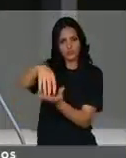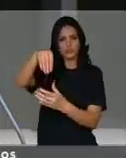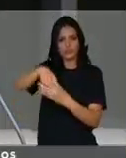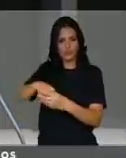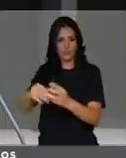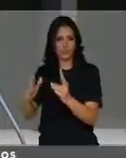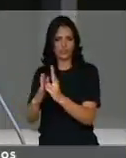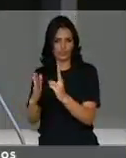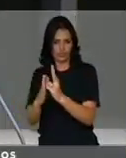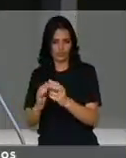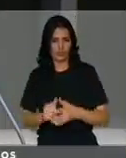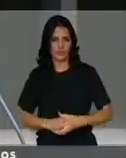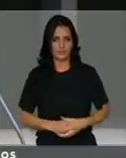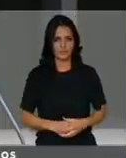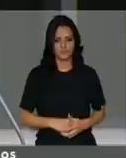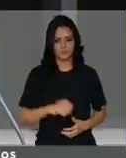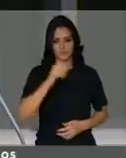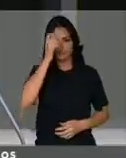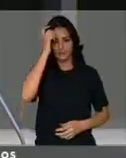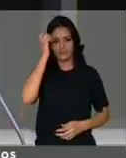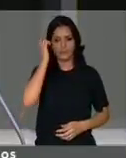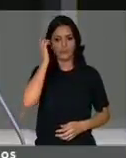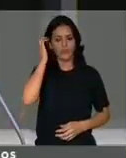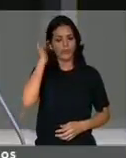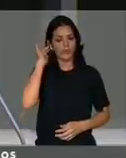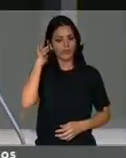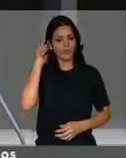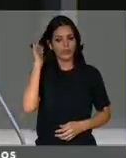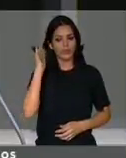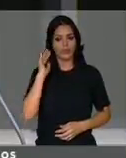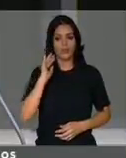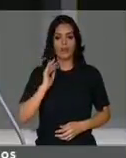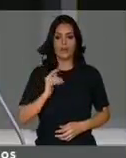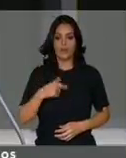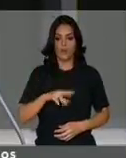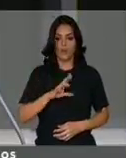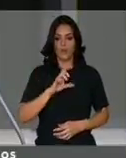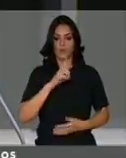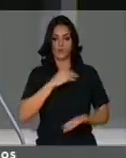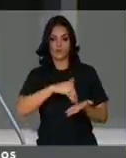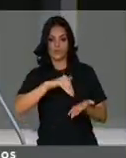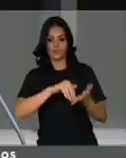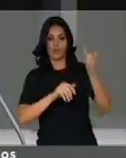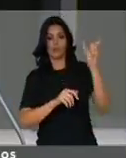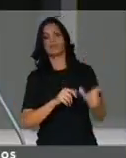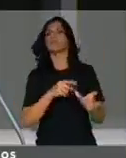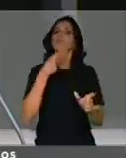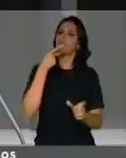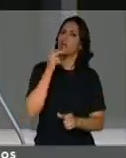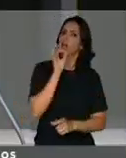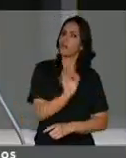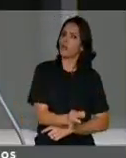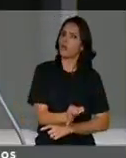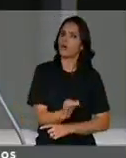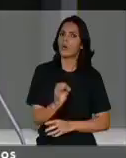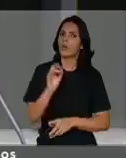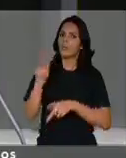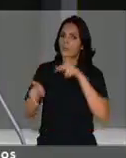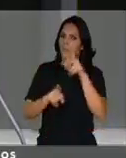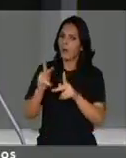territórios. O titular da secretaria afirmou que os povos indígenas